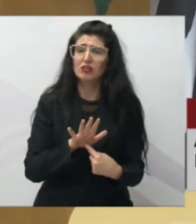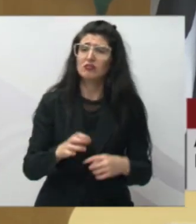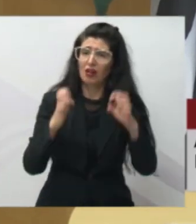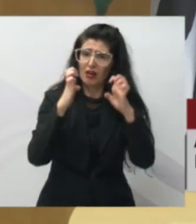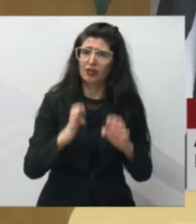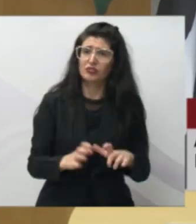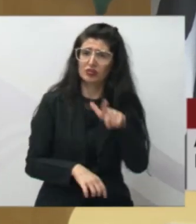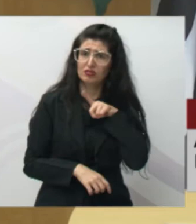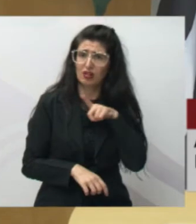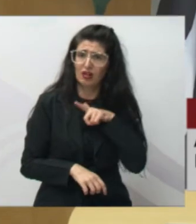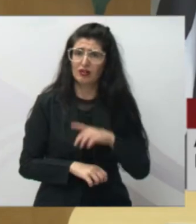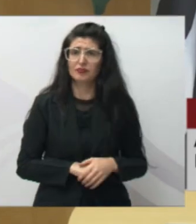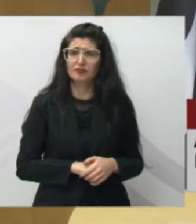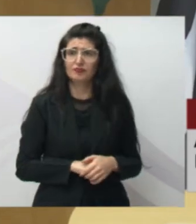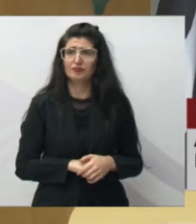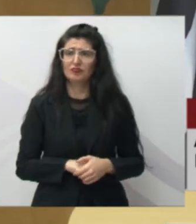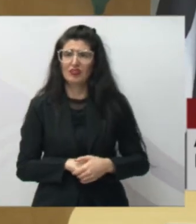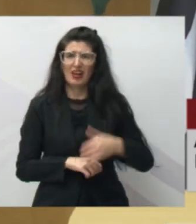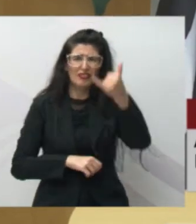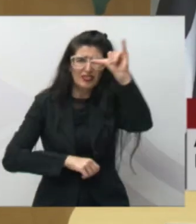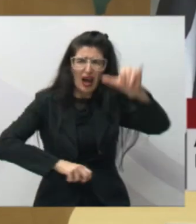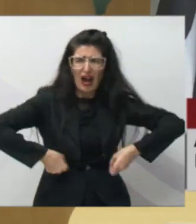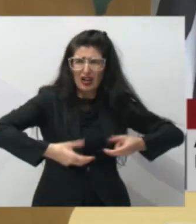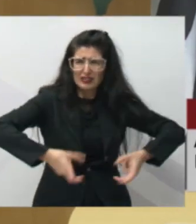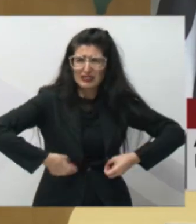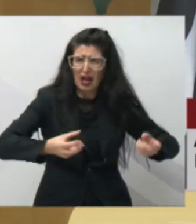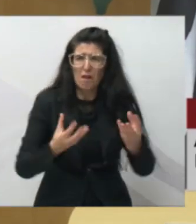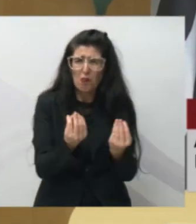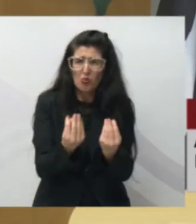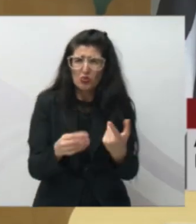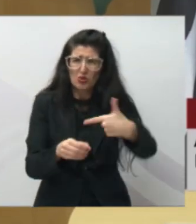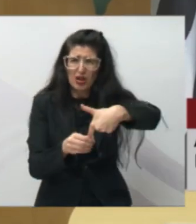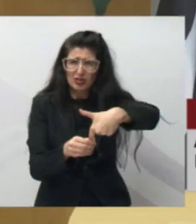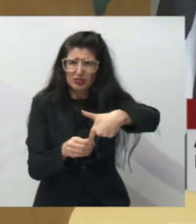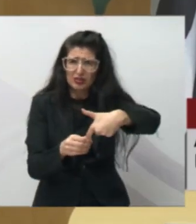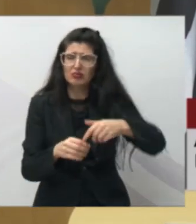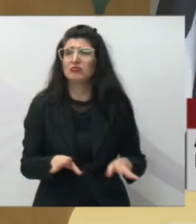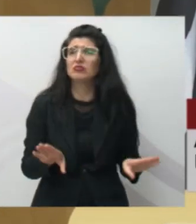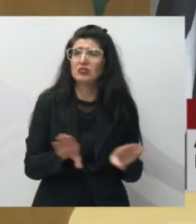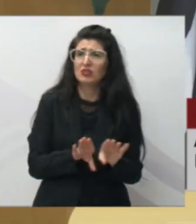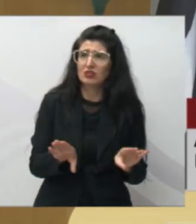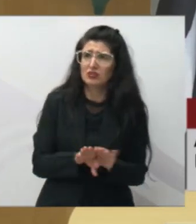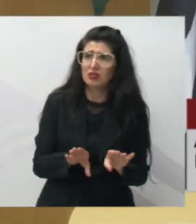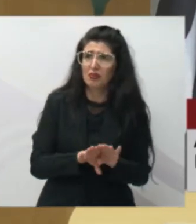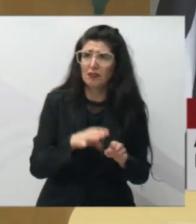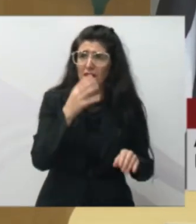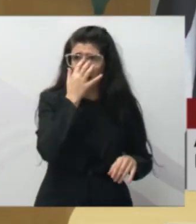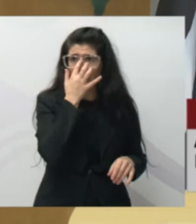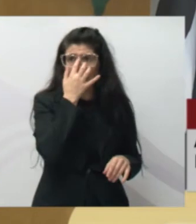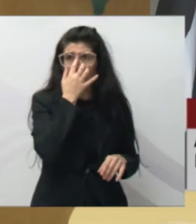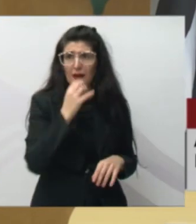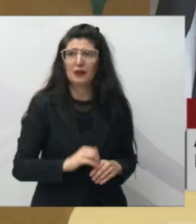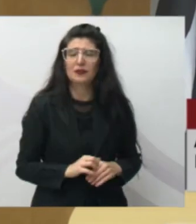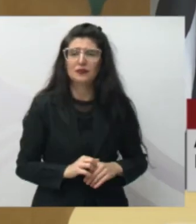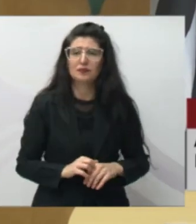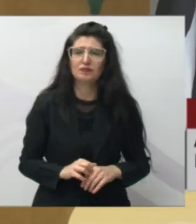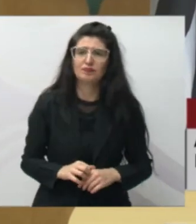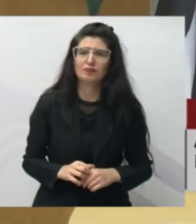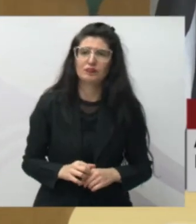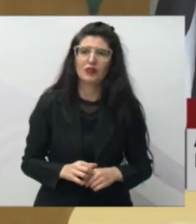e até mesmo dos subsídios dos salários dos vereadores, se assim for decidido pela